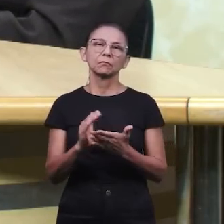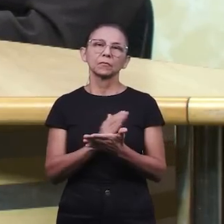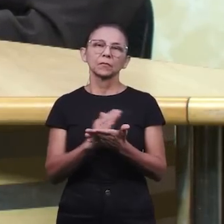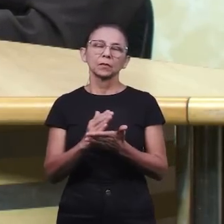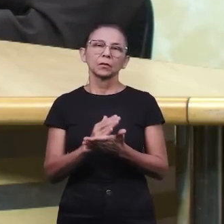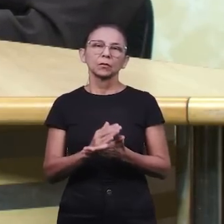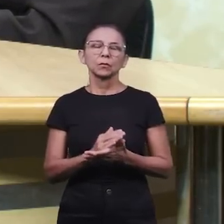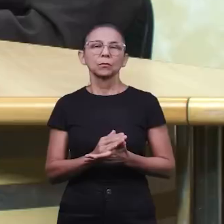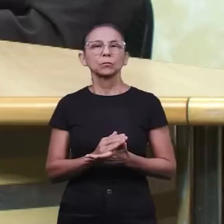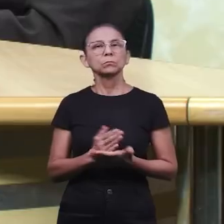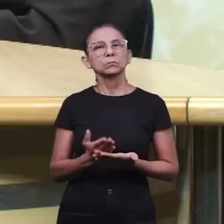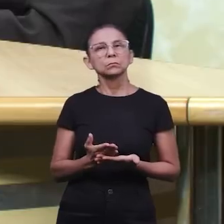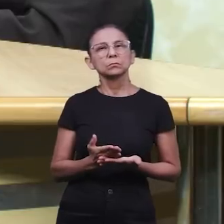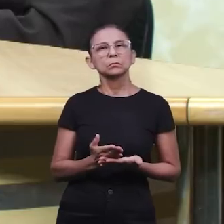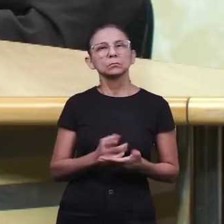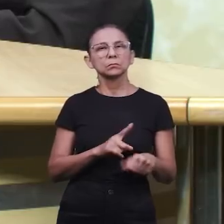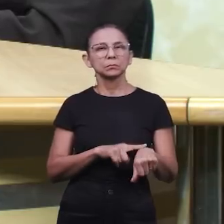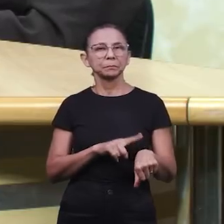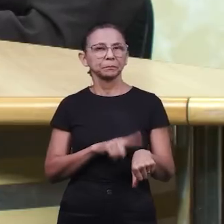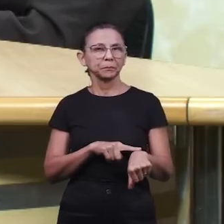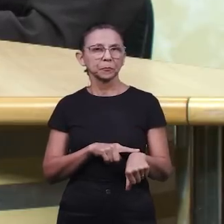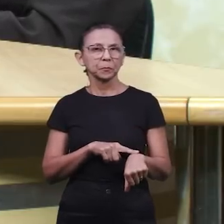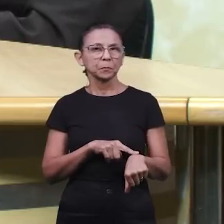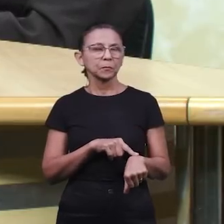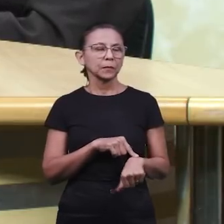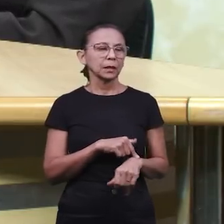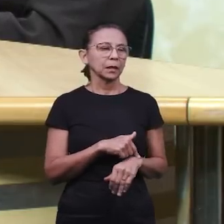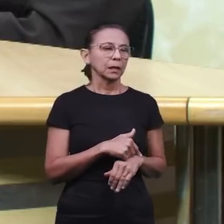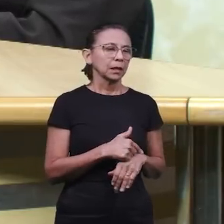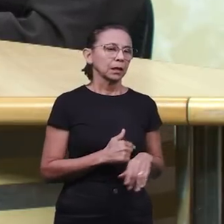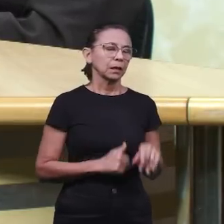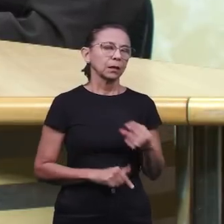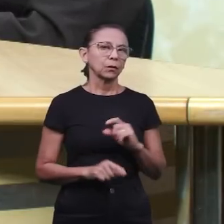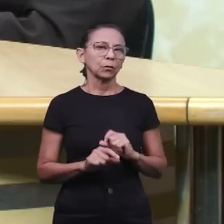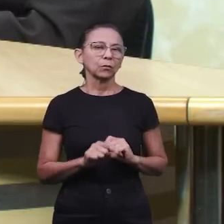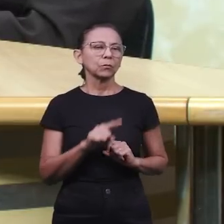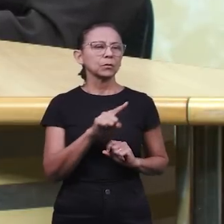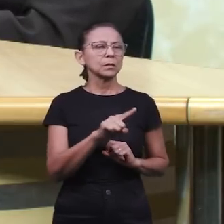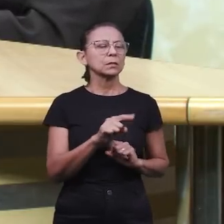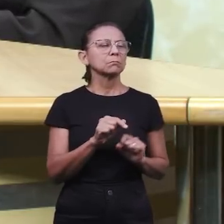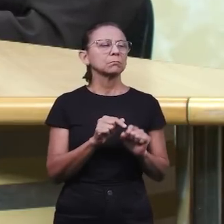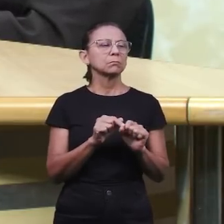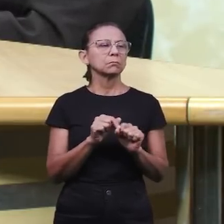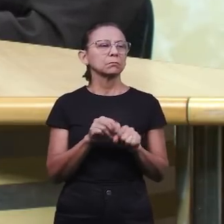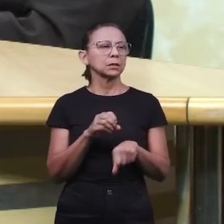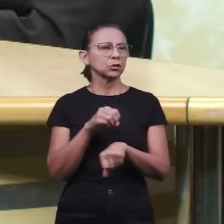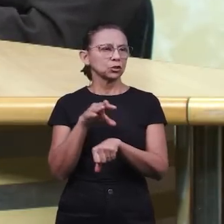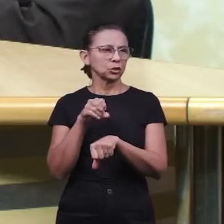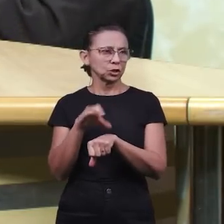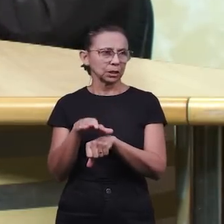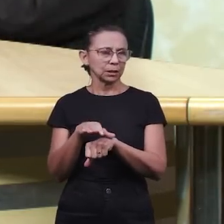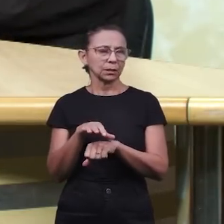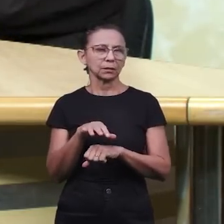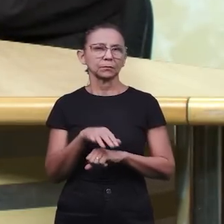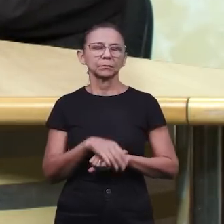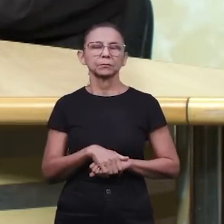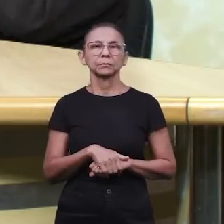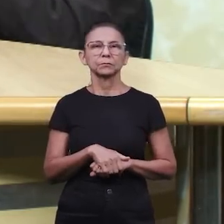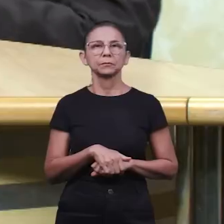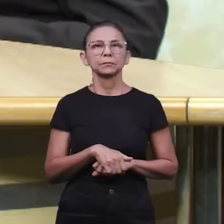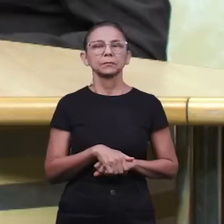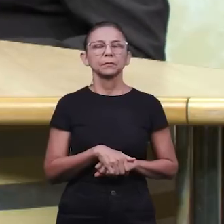minutos. Que palavra que você pode trazer agora para a pessoa que está